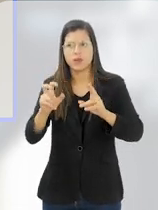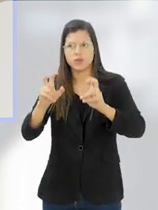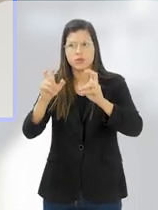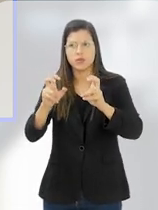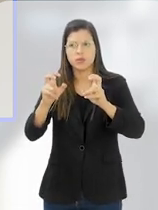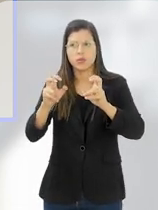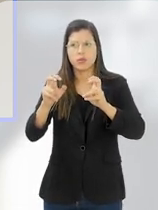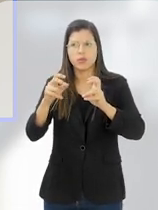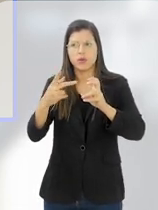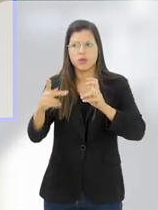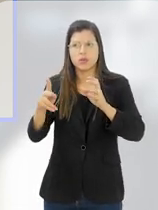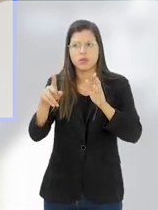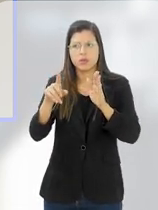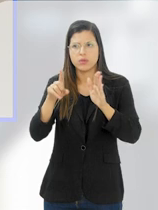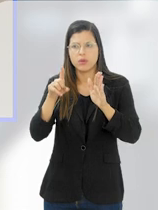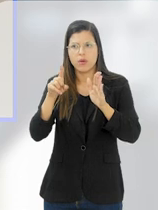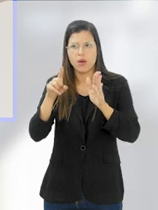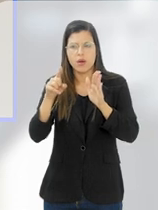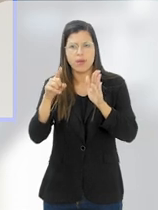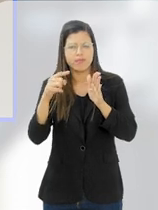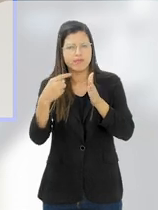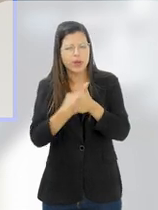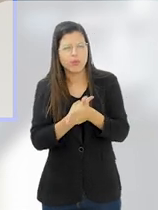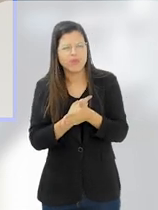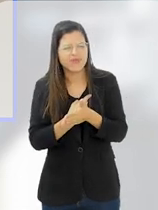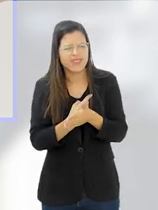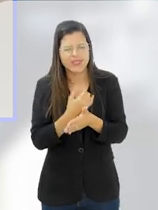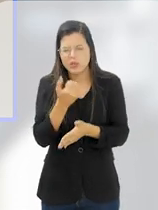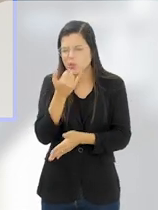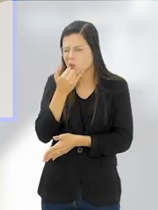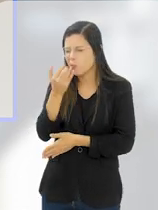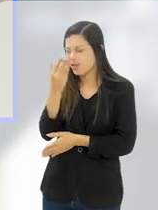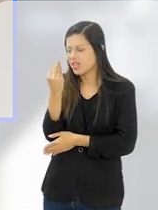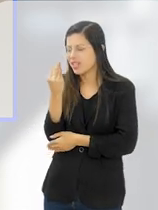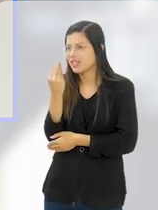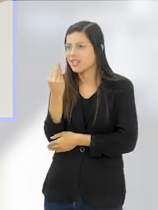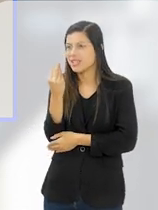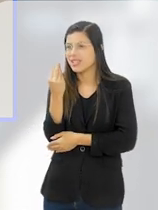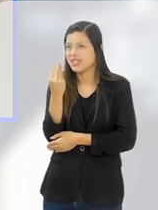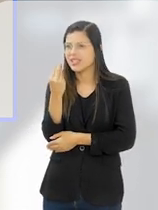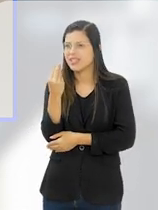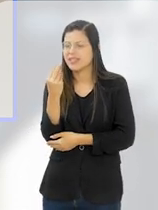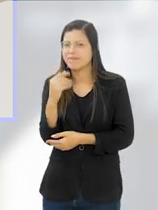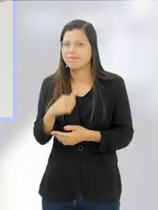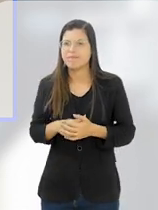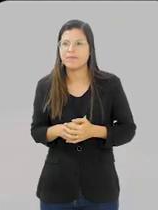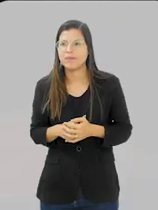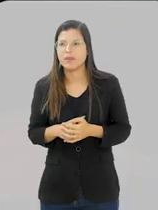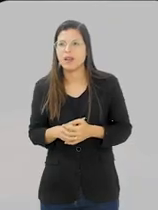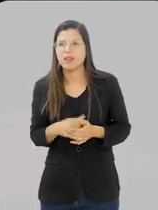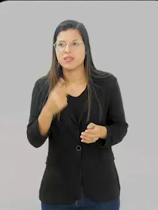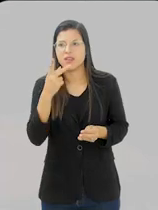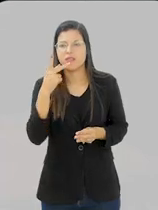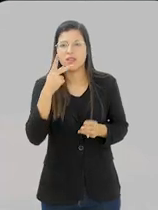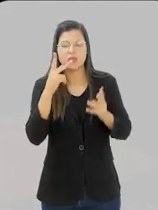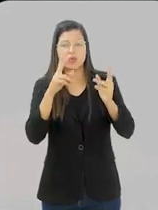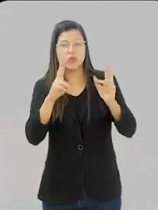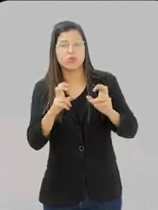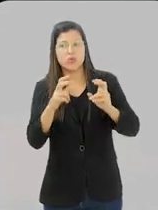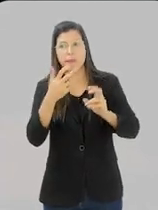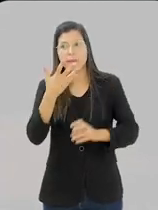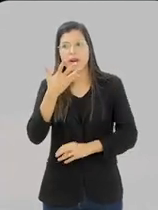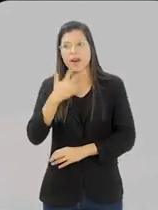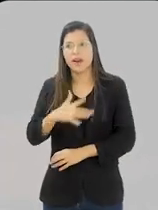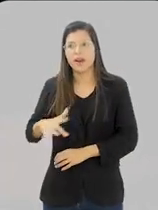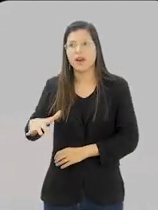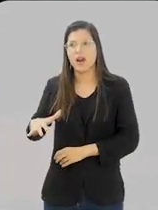Sobre a sua pergunta, qual foi mesmo? Desculpe, fiz o edito. Não, porque a gente está falando